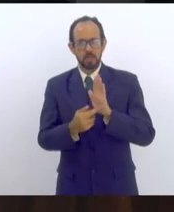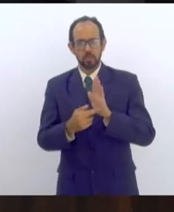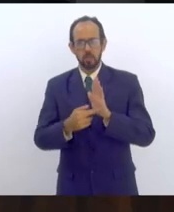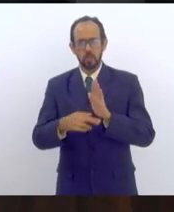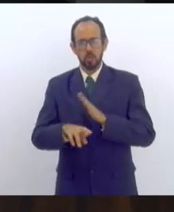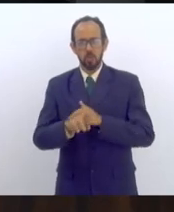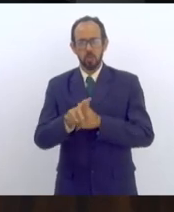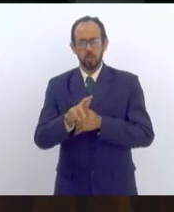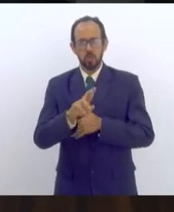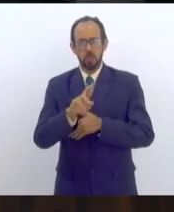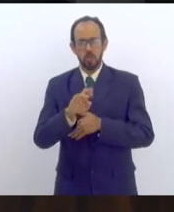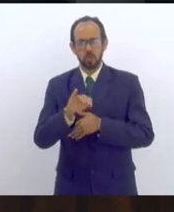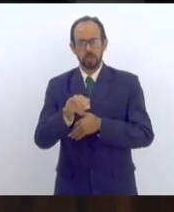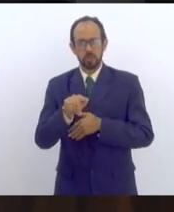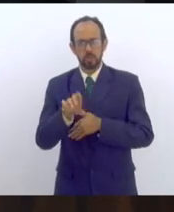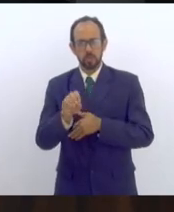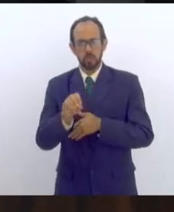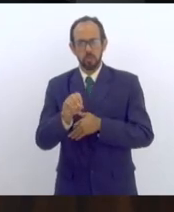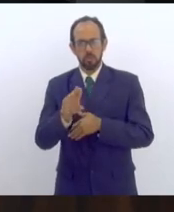Rocha, Rosane Félix,